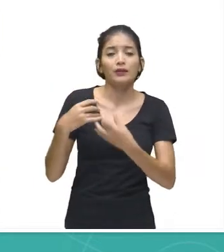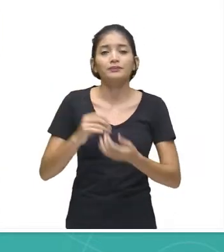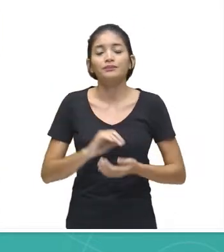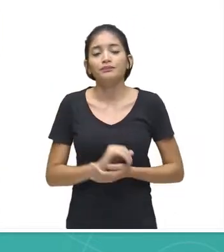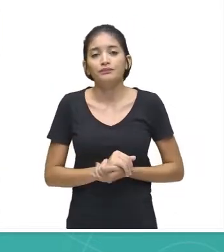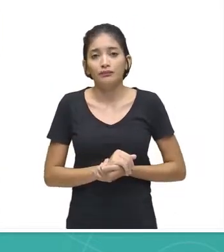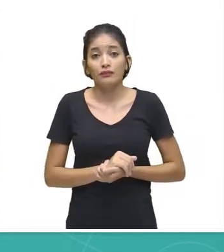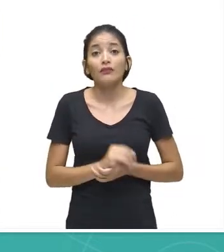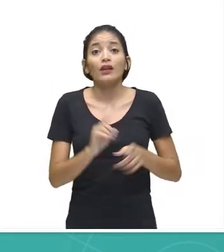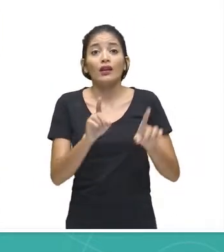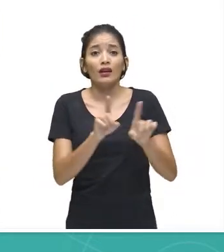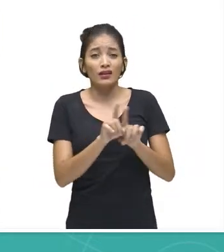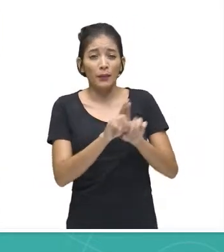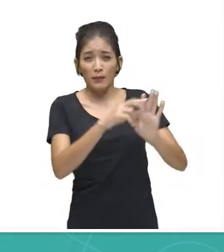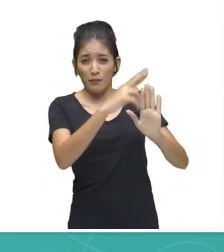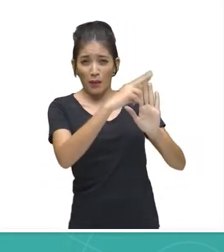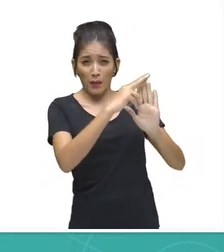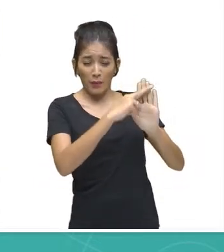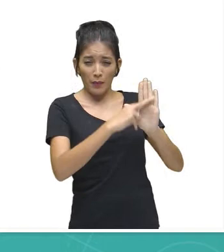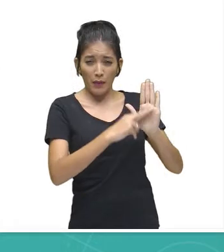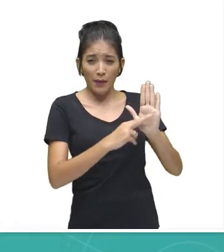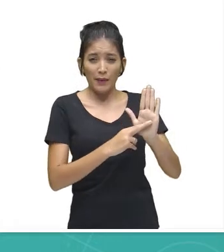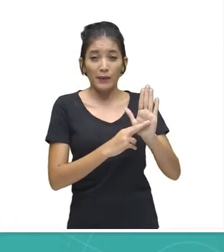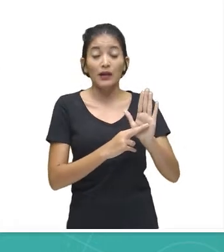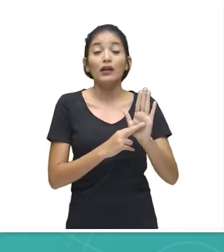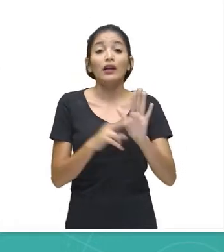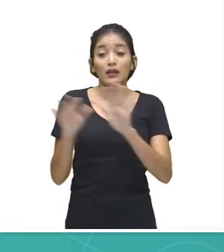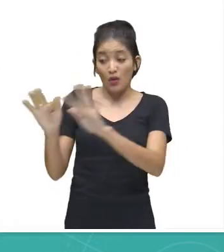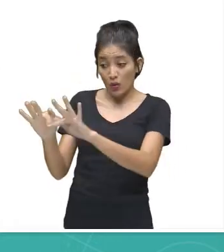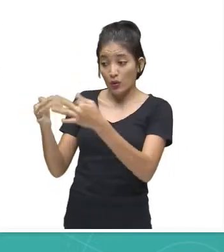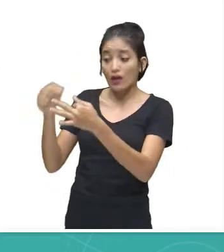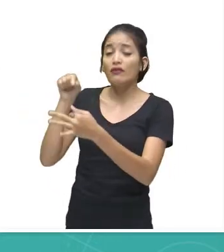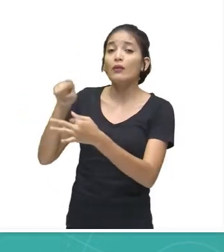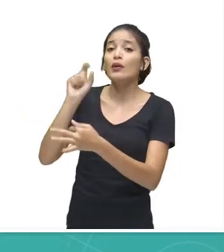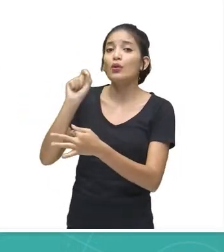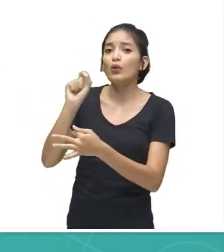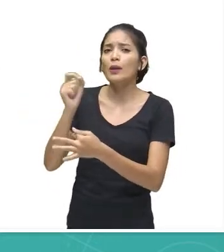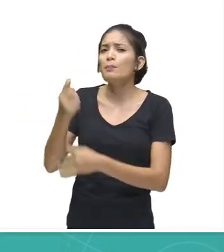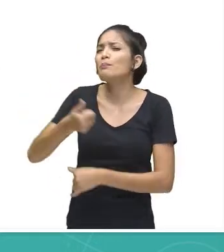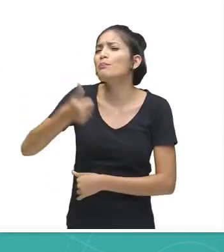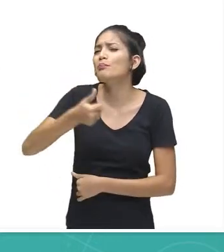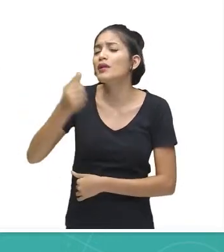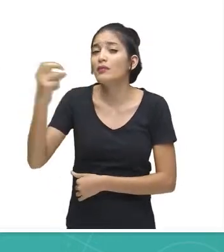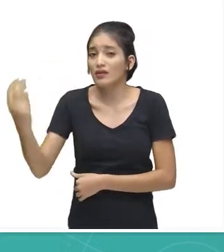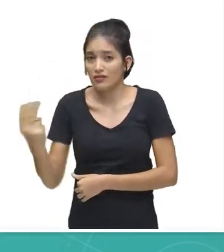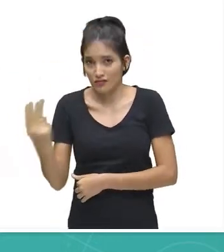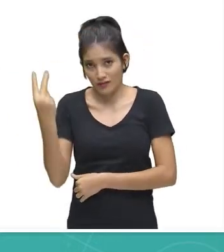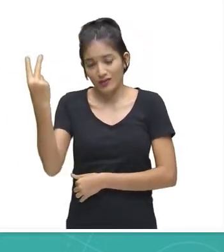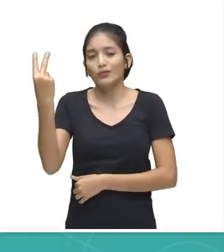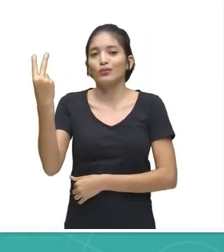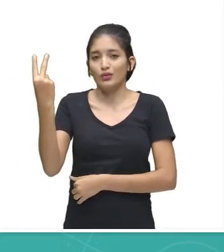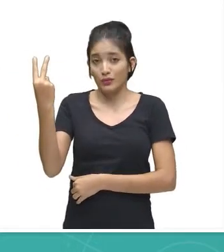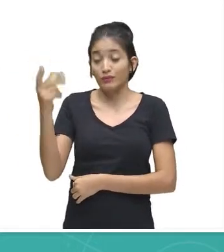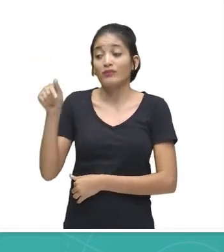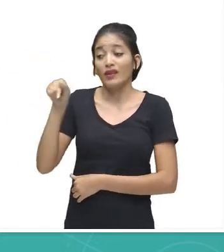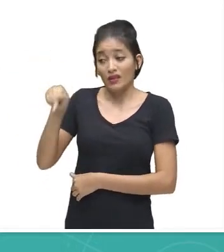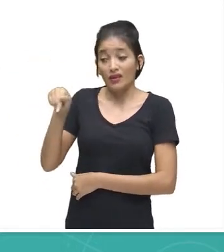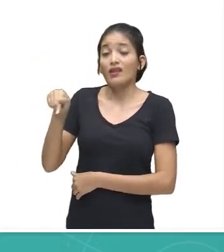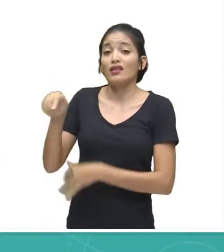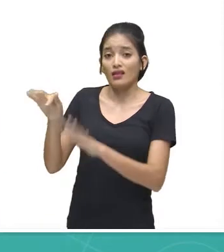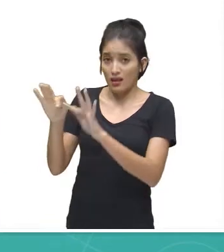recebemos preceitos, e é lá que recebemos os primeiros valores. E também é lá que